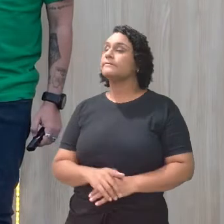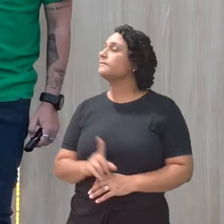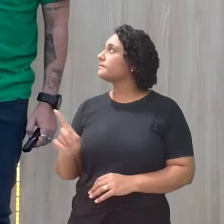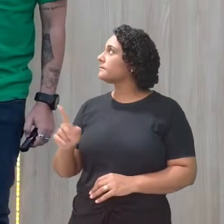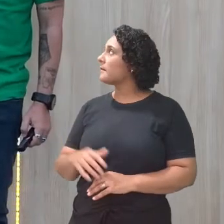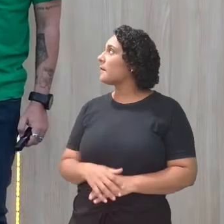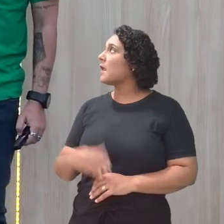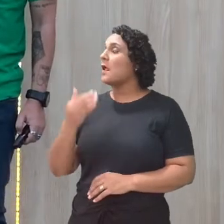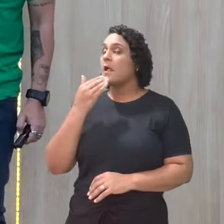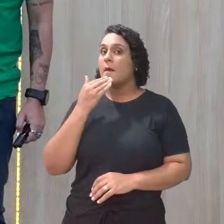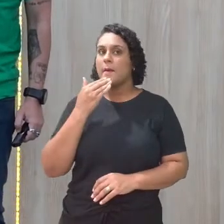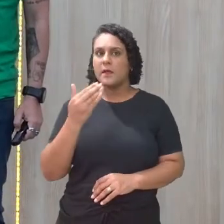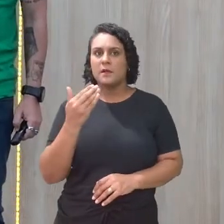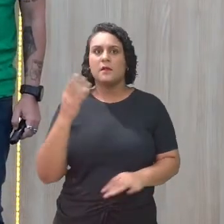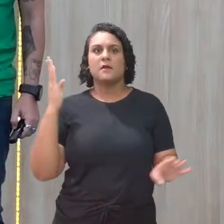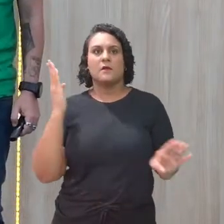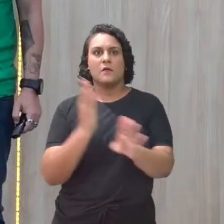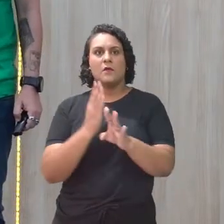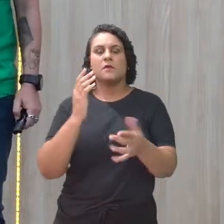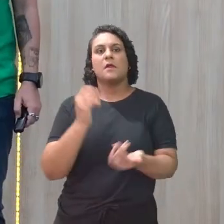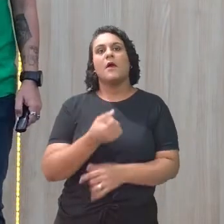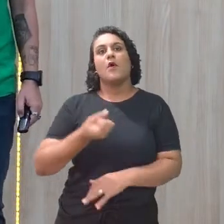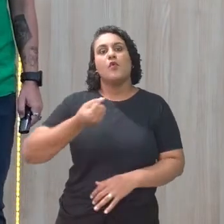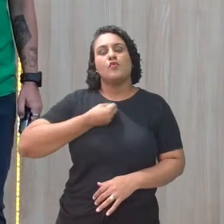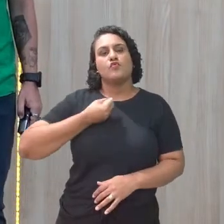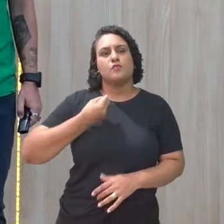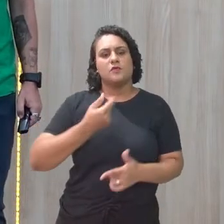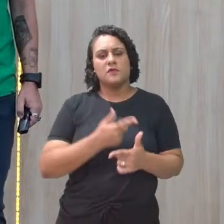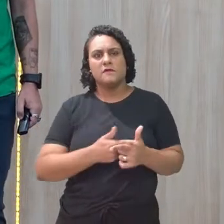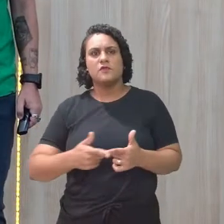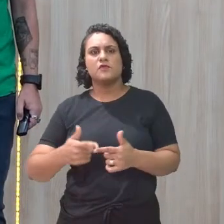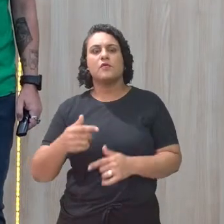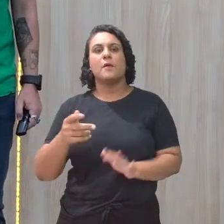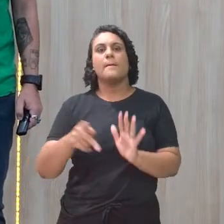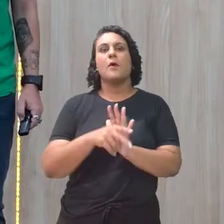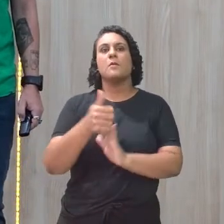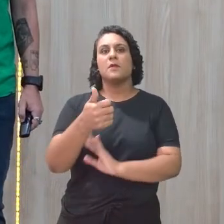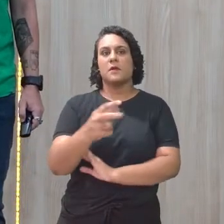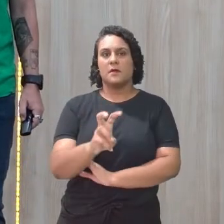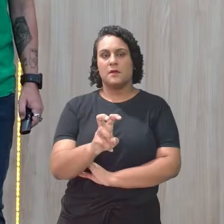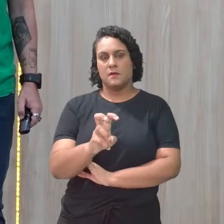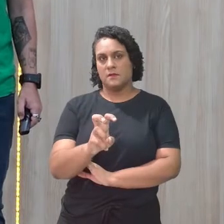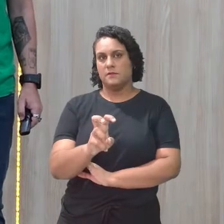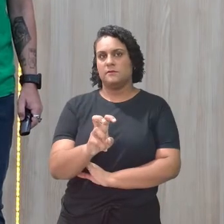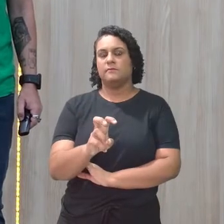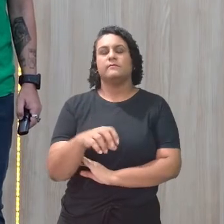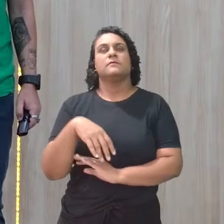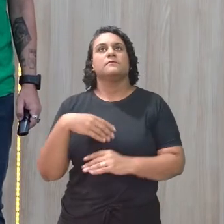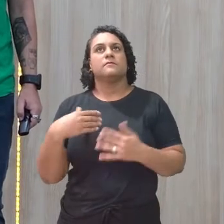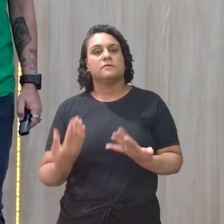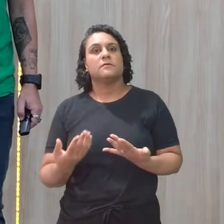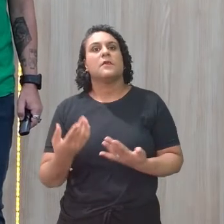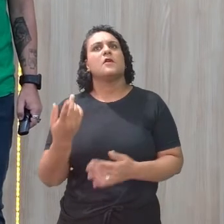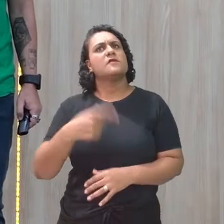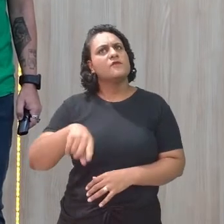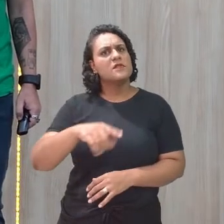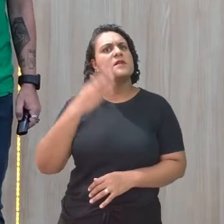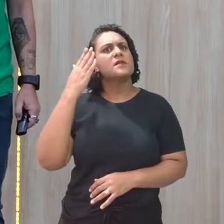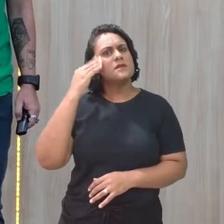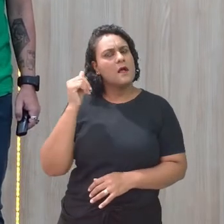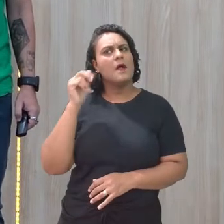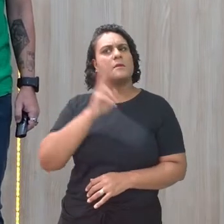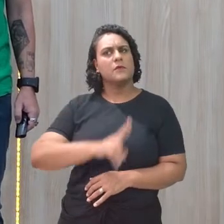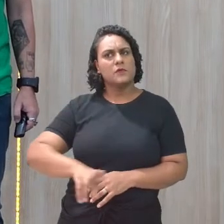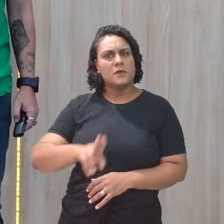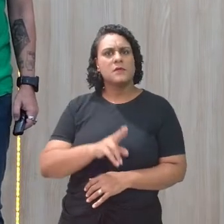eu pedi para que eles encontrassem os divisores do número 15, certo? Sejam aqueles que já sabem utilizar o critério,